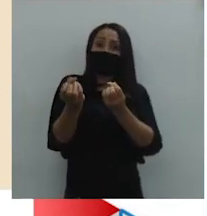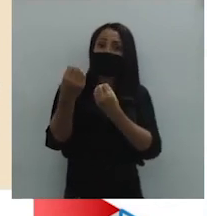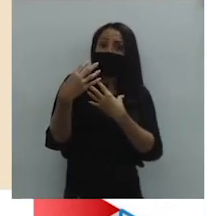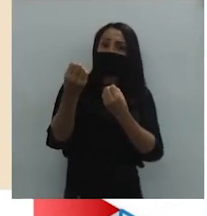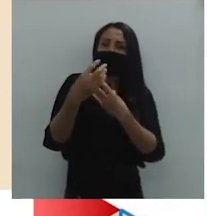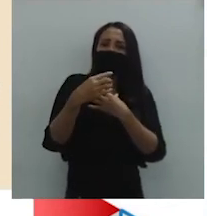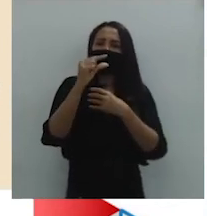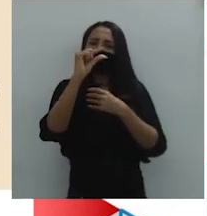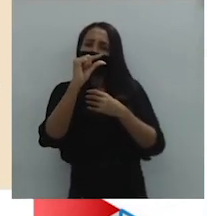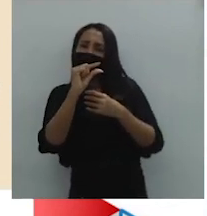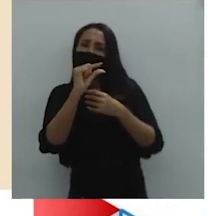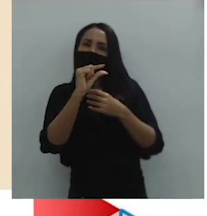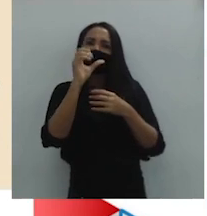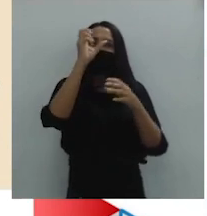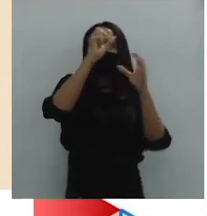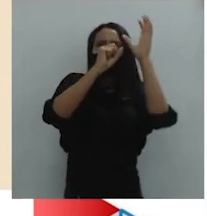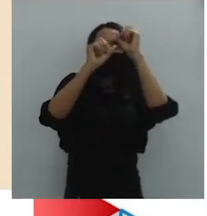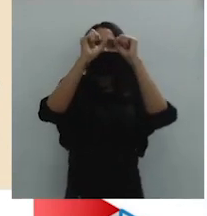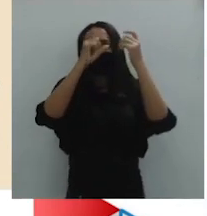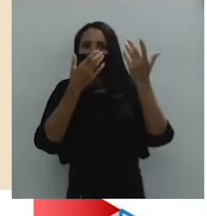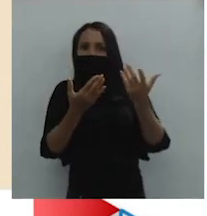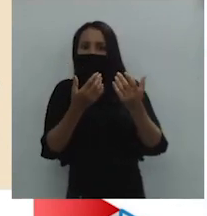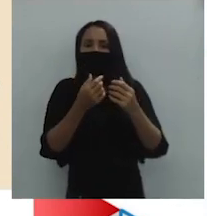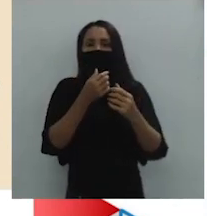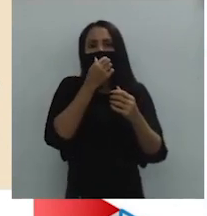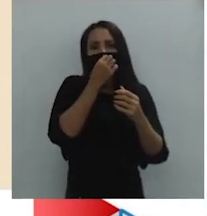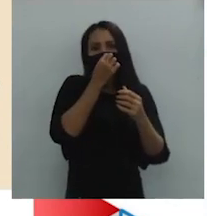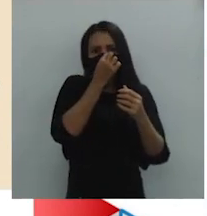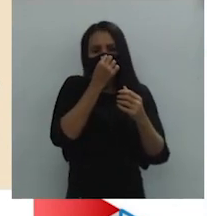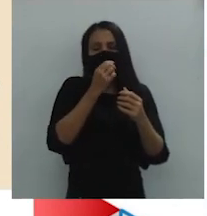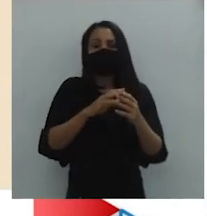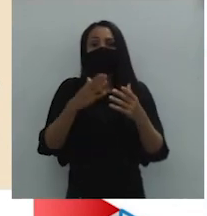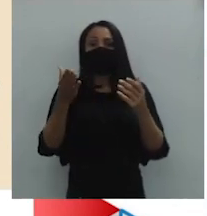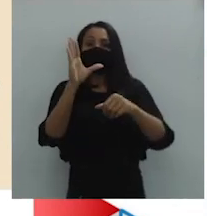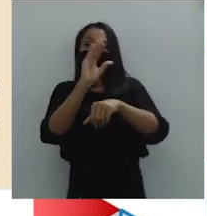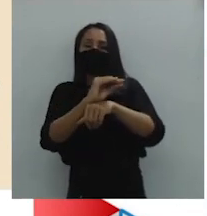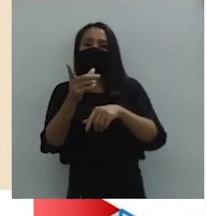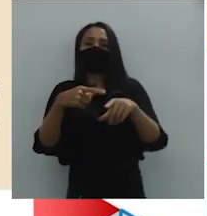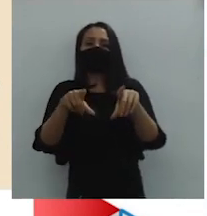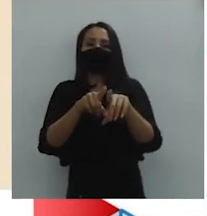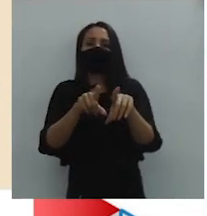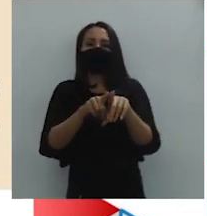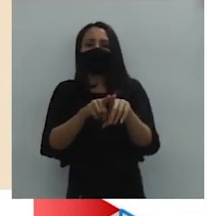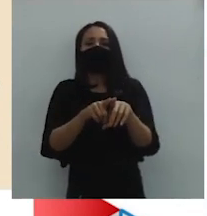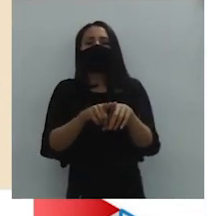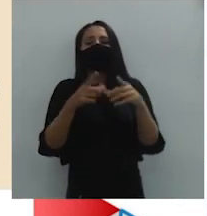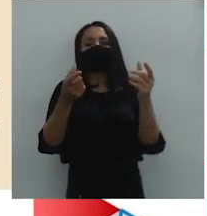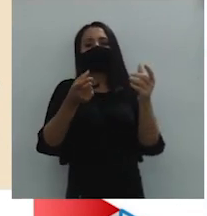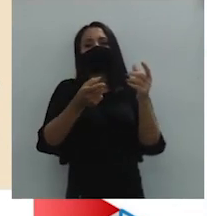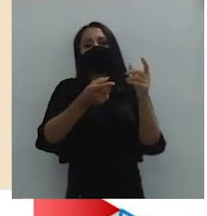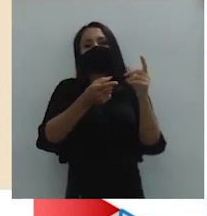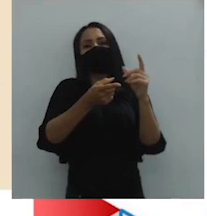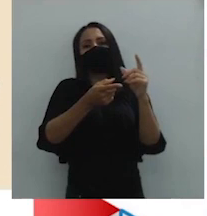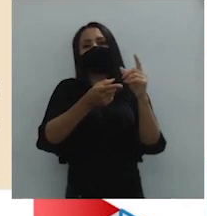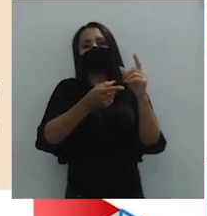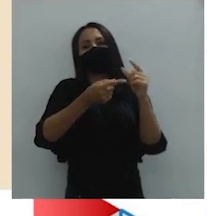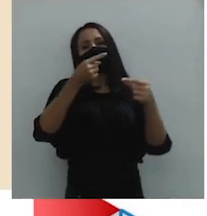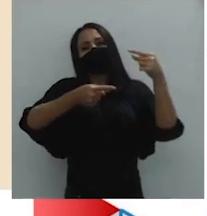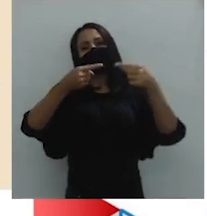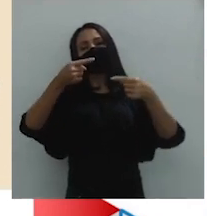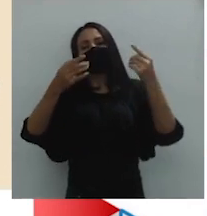um pouquinho, certo? Aqui também nessa foto eu gostaria de debater com vocês, onde tem aqui,